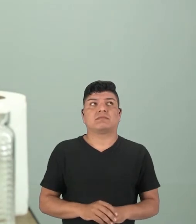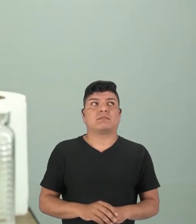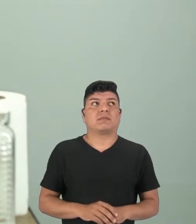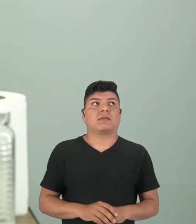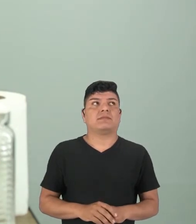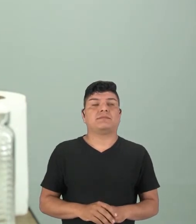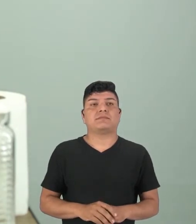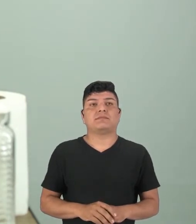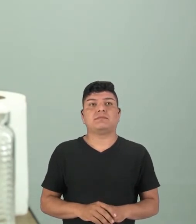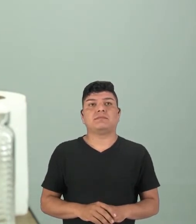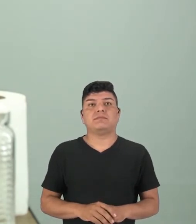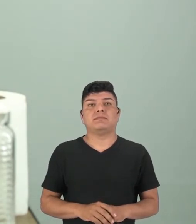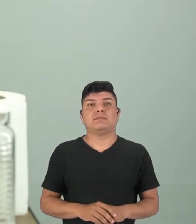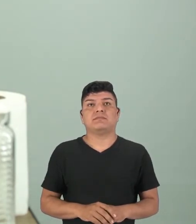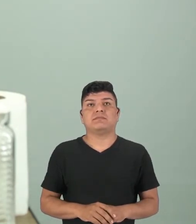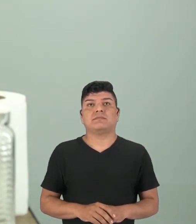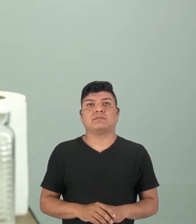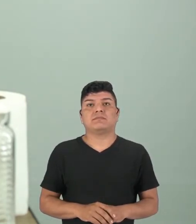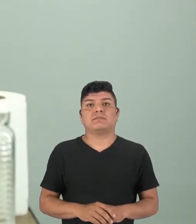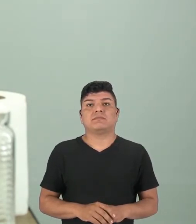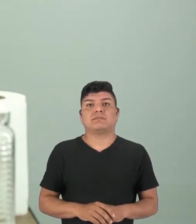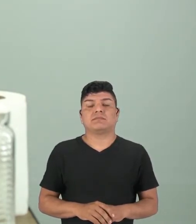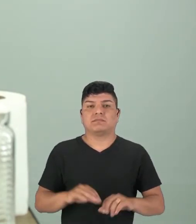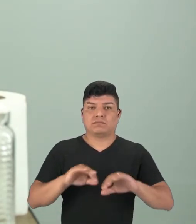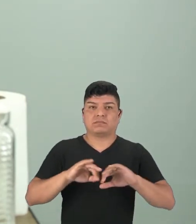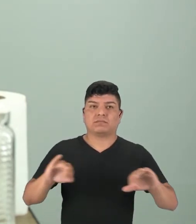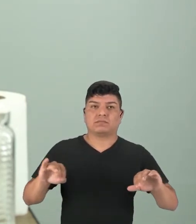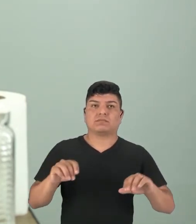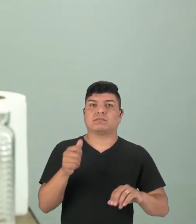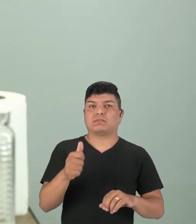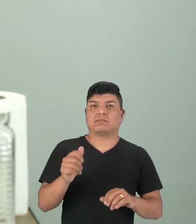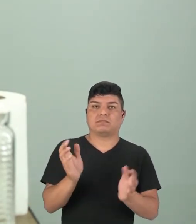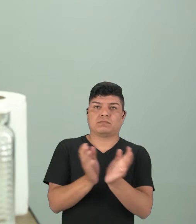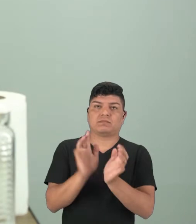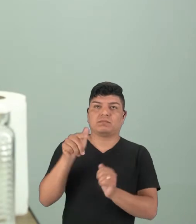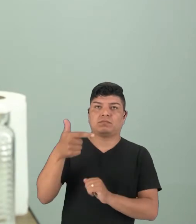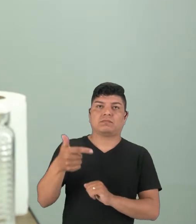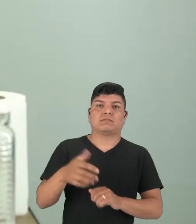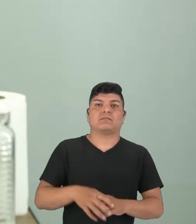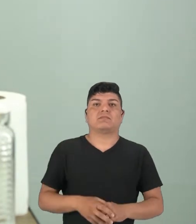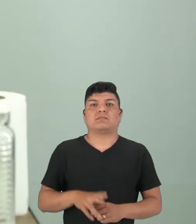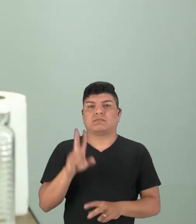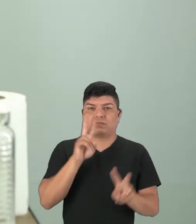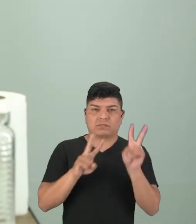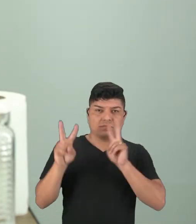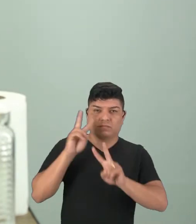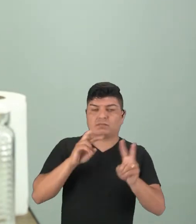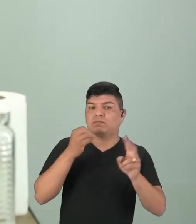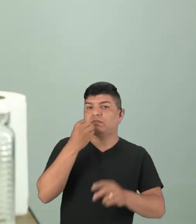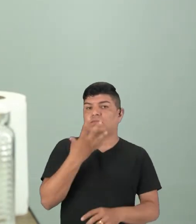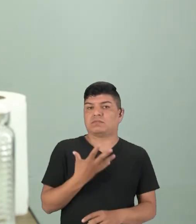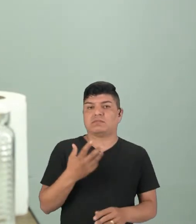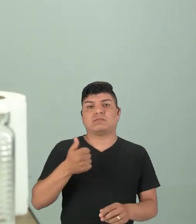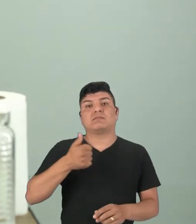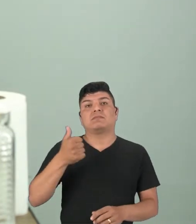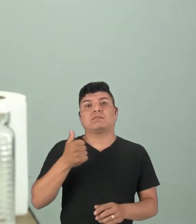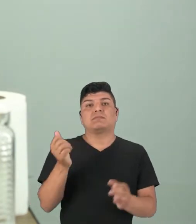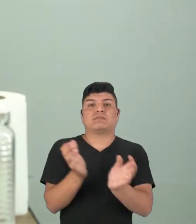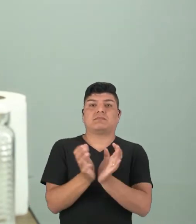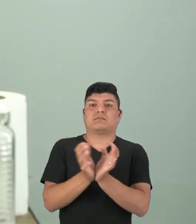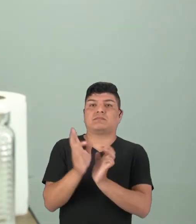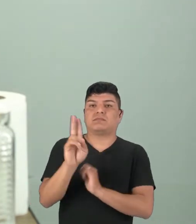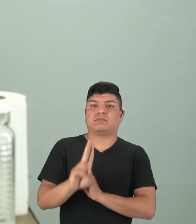E deixa eu só afastar um pouquinho aqui os outros grupos. Vocês visualizarem certinho aqui o primeiro grupo que a gente está